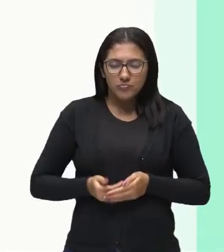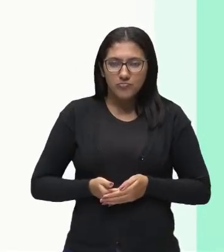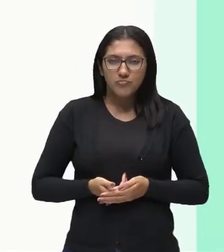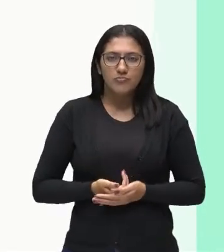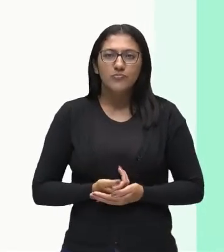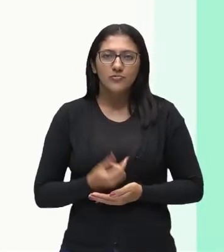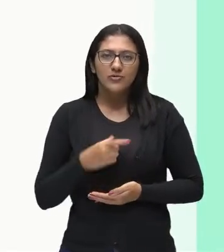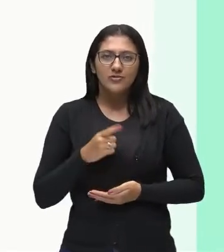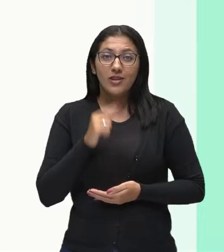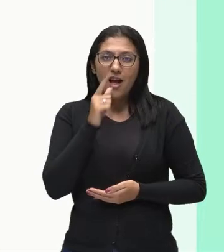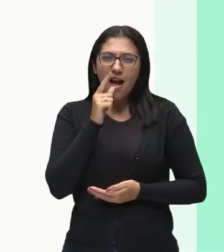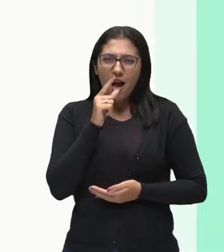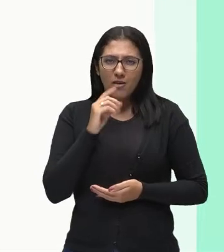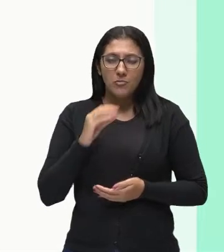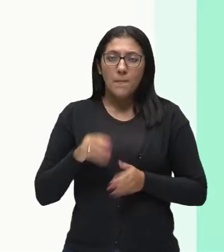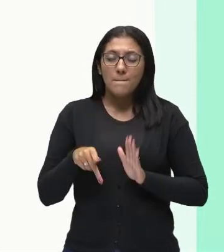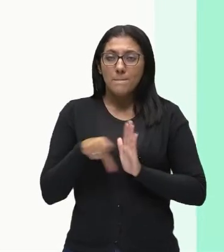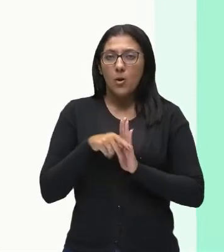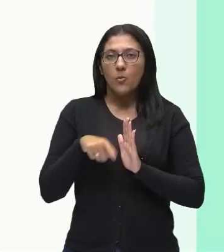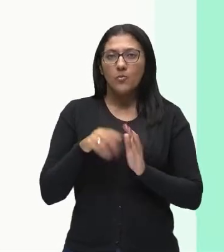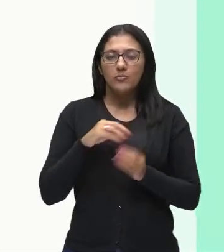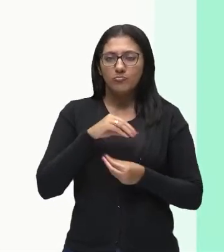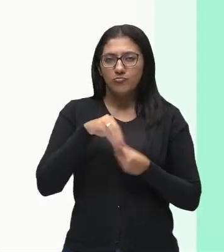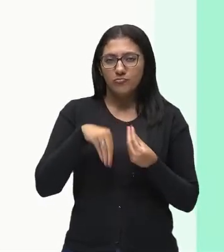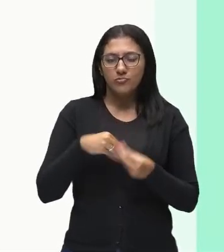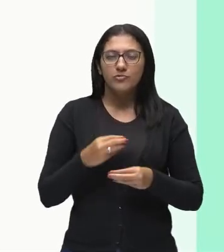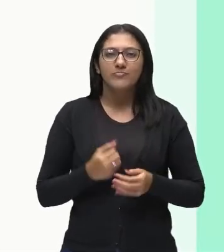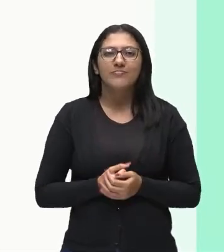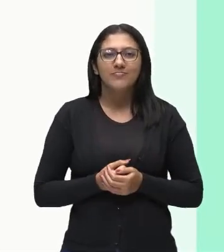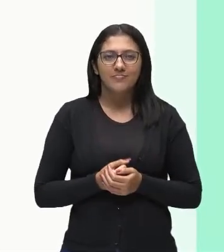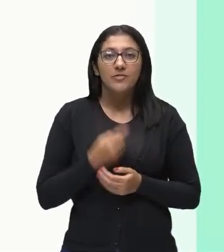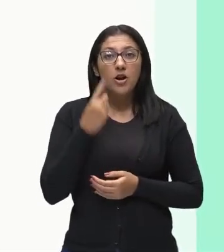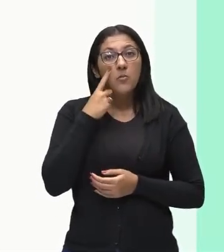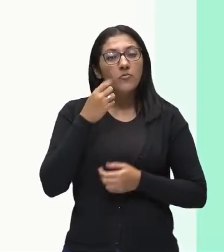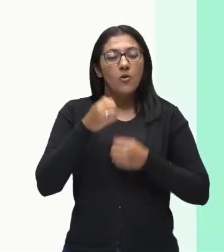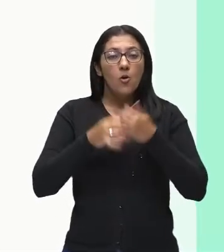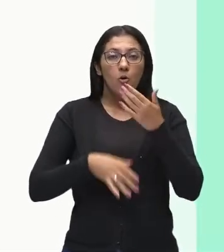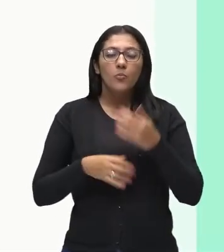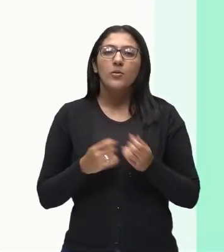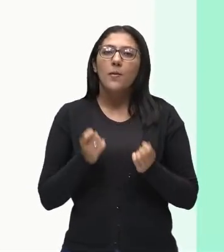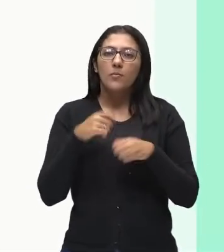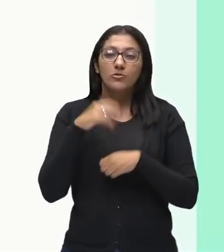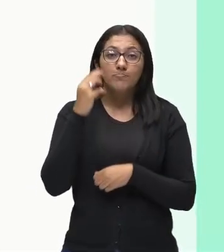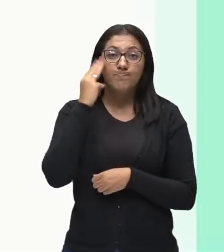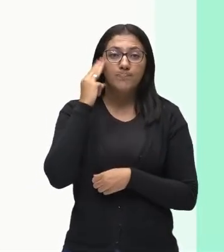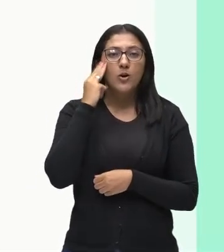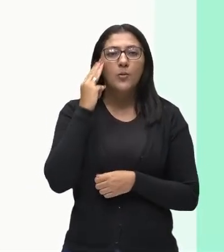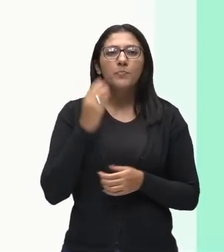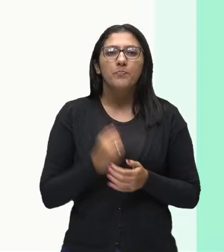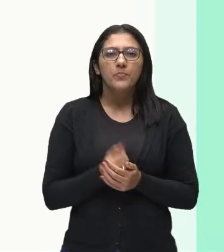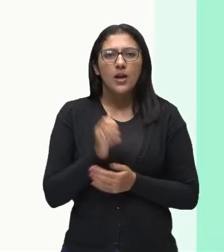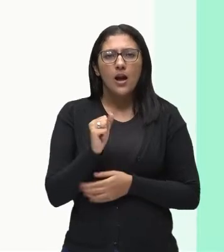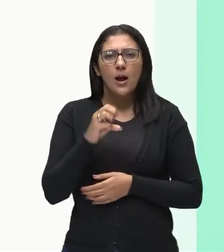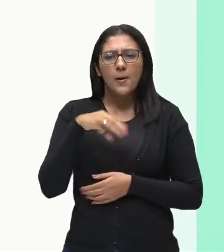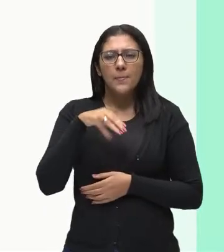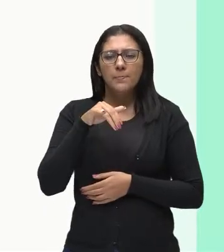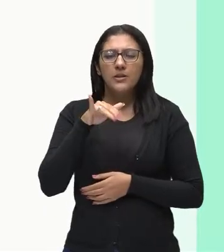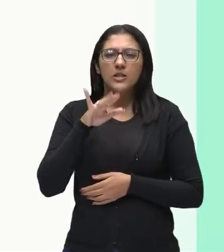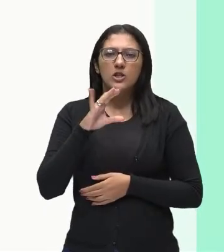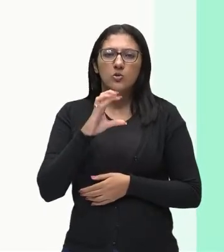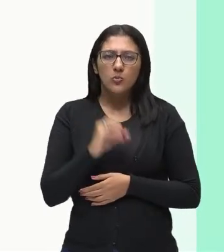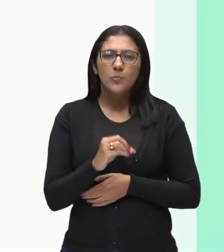o líquido amniótico. Vamos dar uma olhada no nosso comentário para fixar ainda mais. O âmnio, ou bolsa